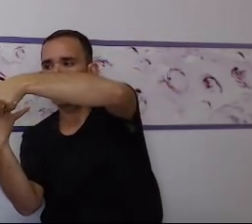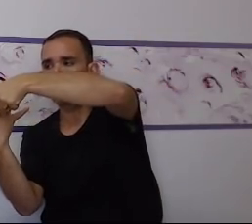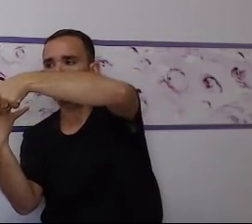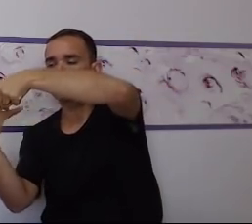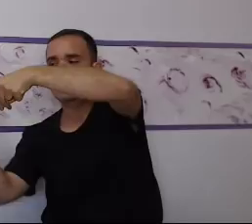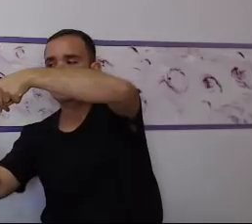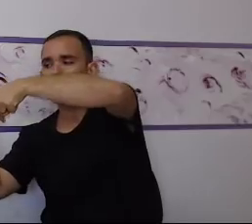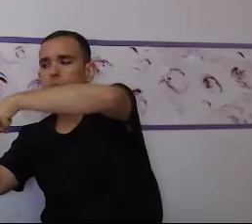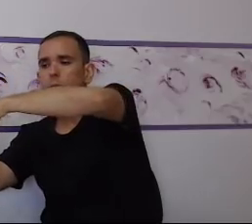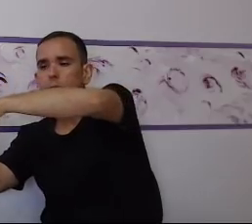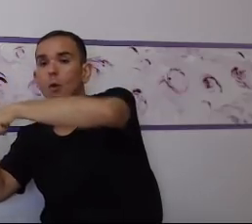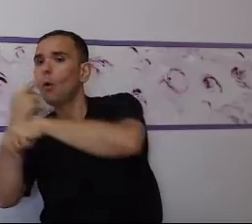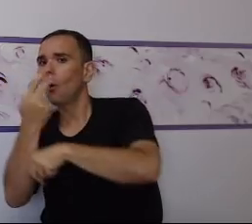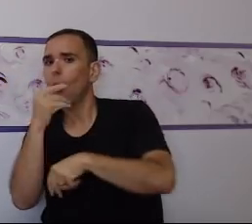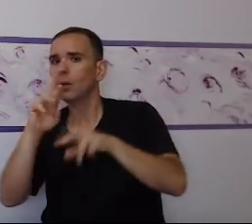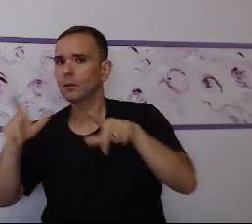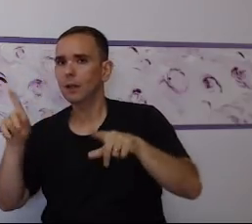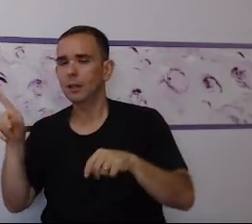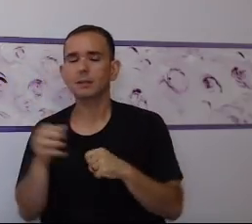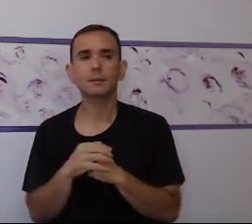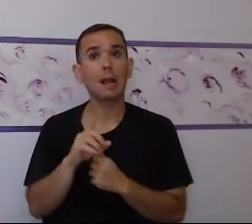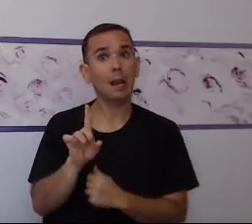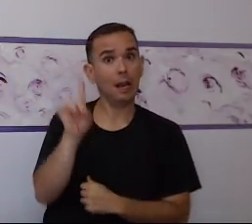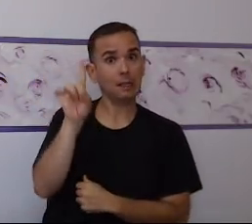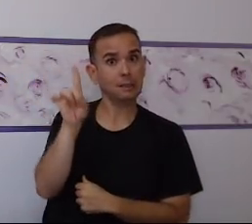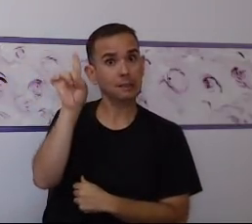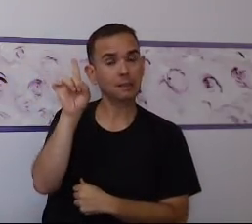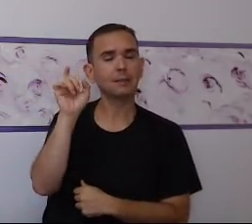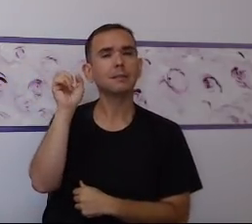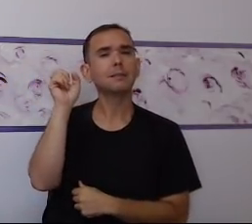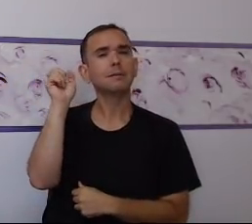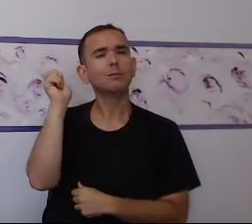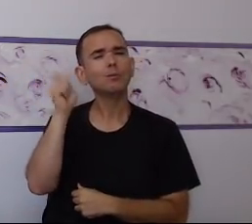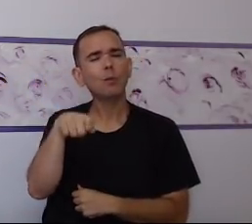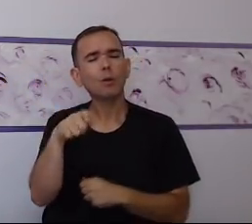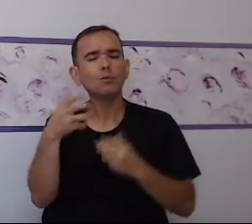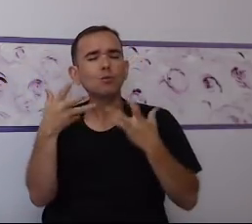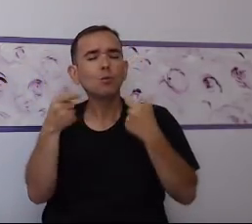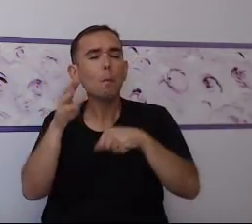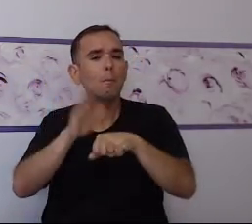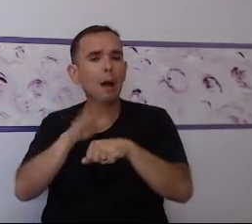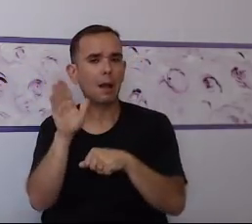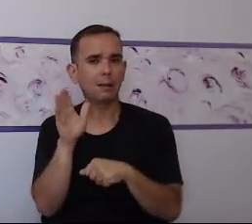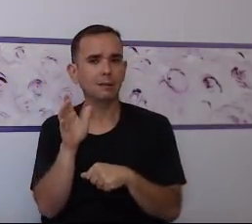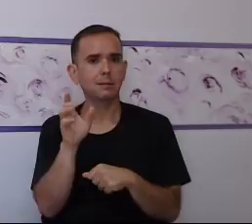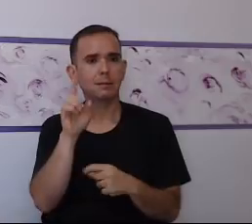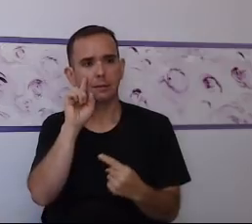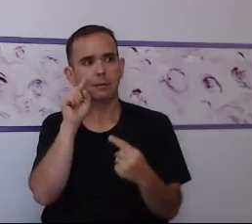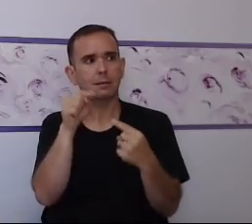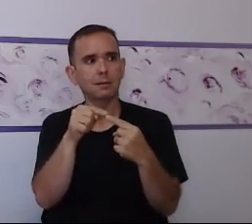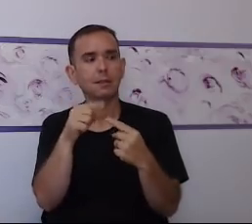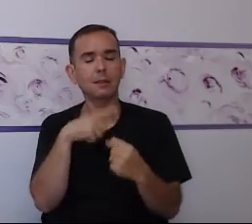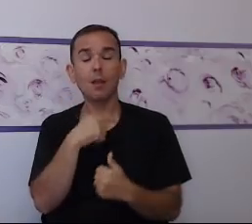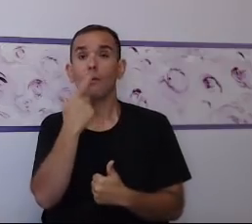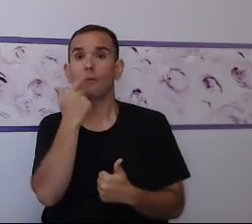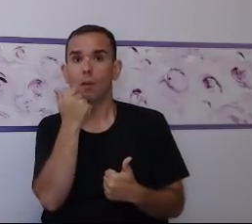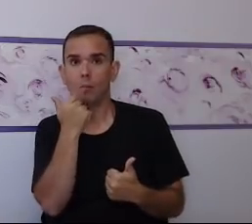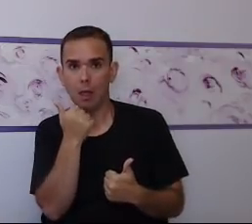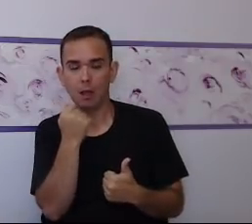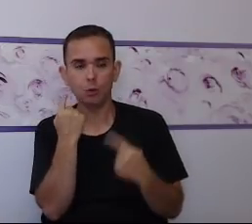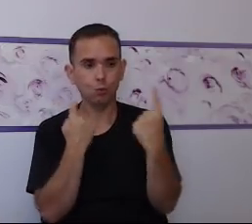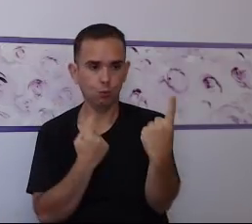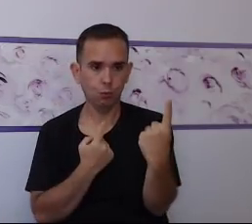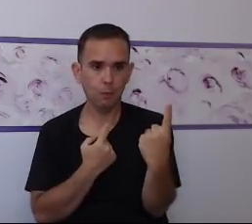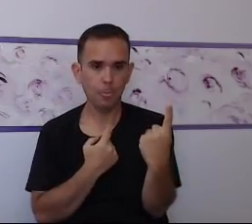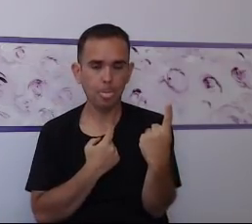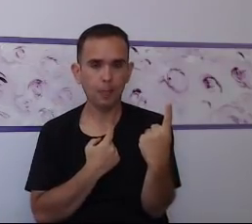cores diferentes. Lá em cima, ele estimula um pouquinho mais. Então, ele tem que trazer o vermelho no